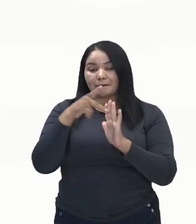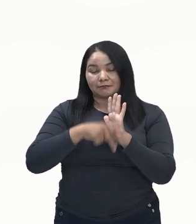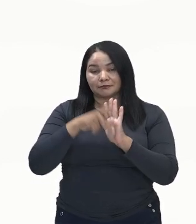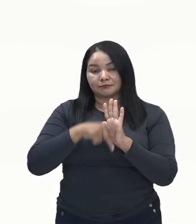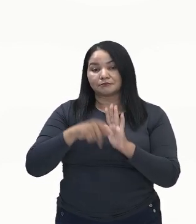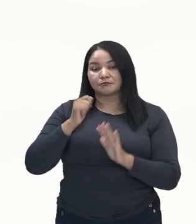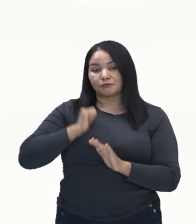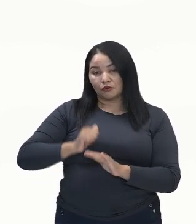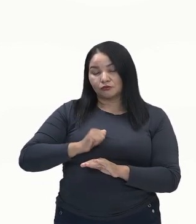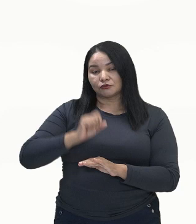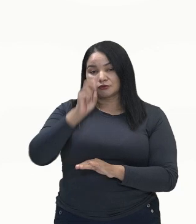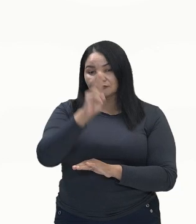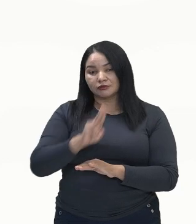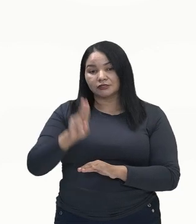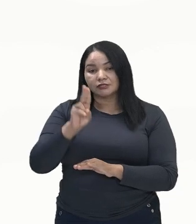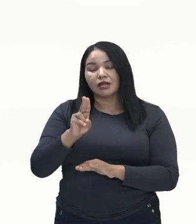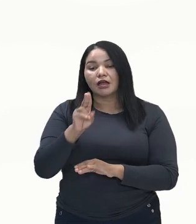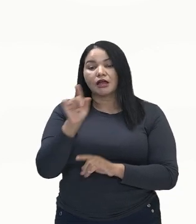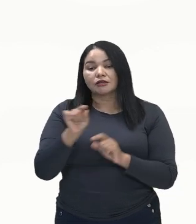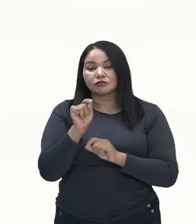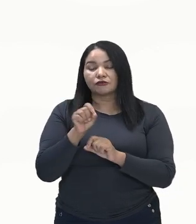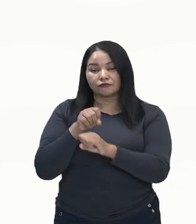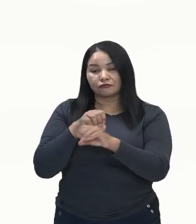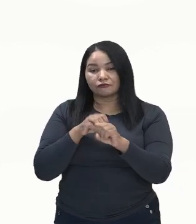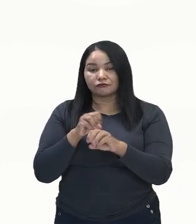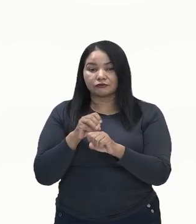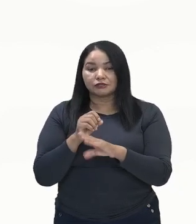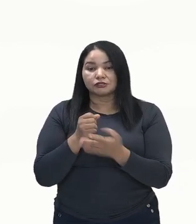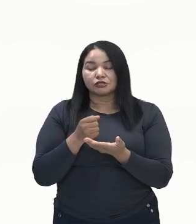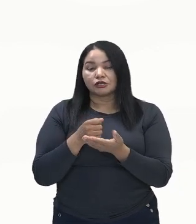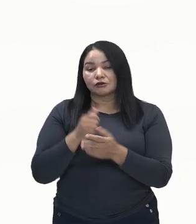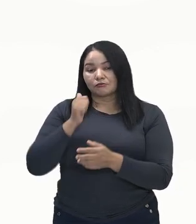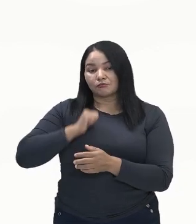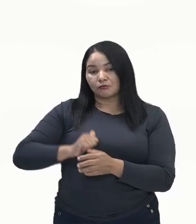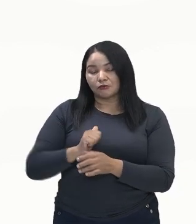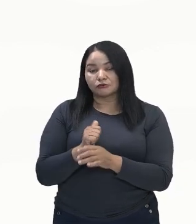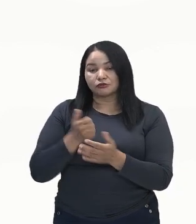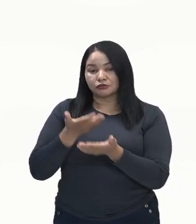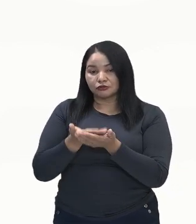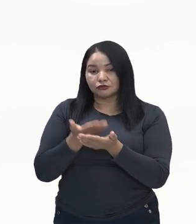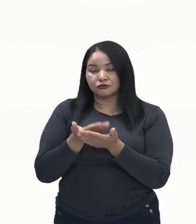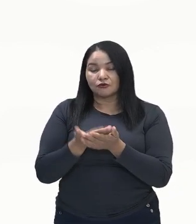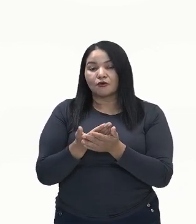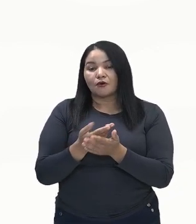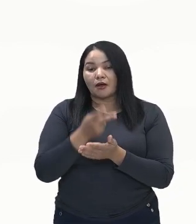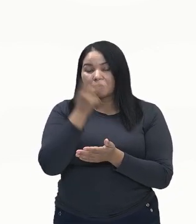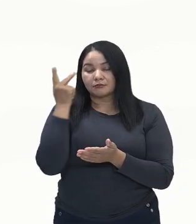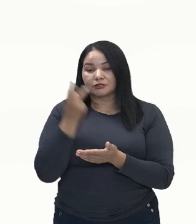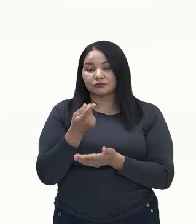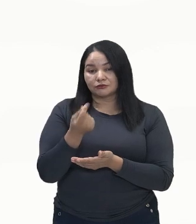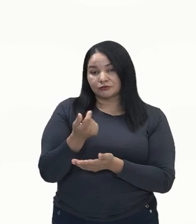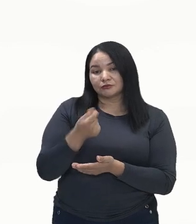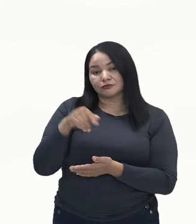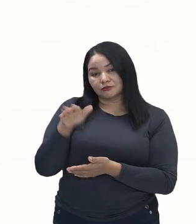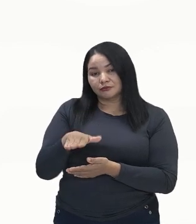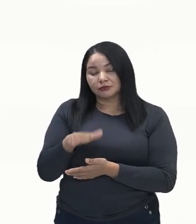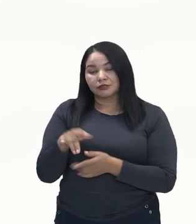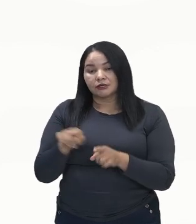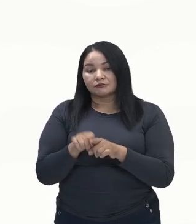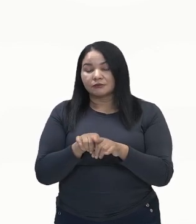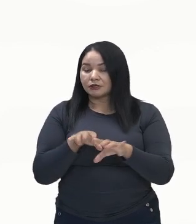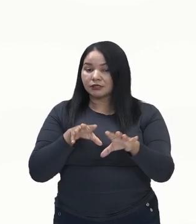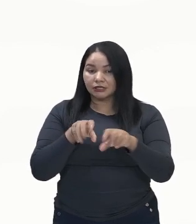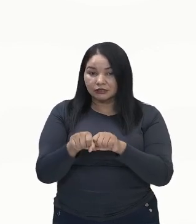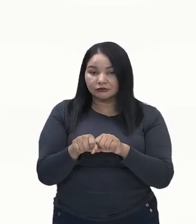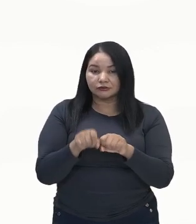que também oferece bolsas de estudo para estudantes de baixa renda em cursos de graduação, promovendo